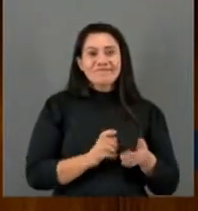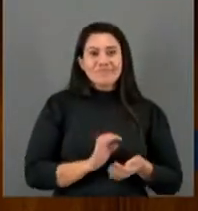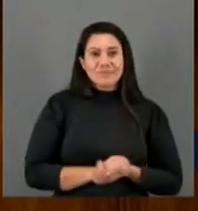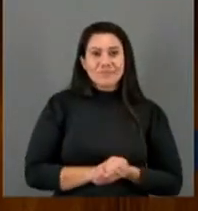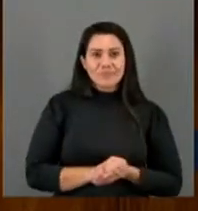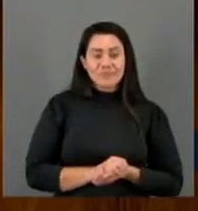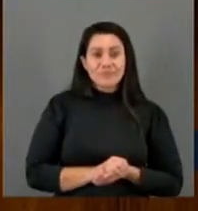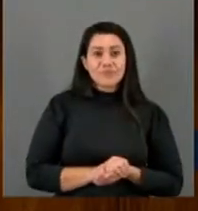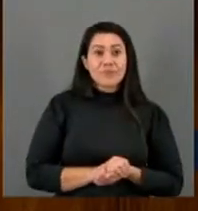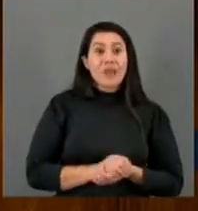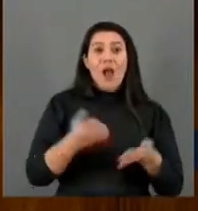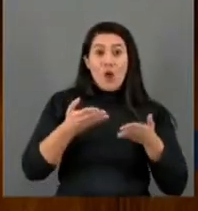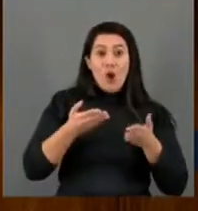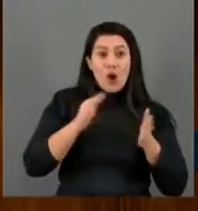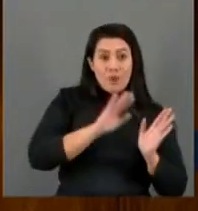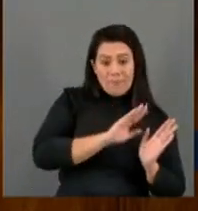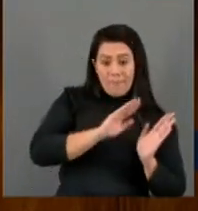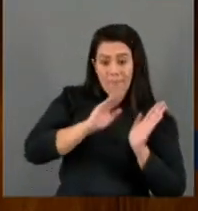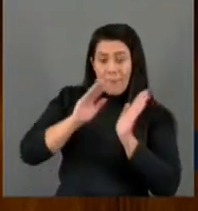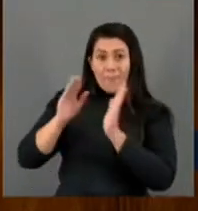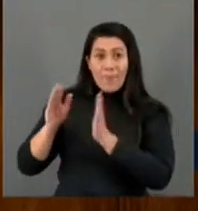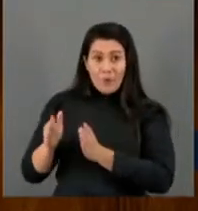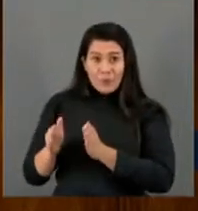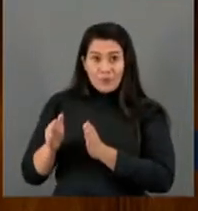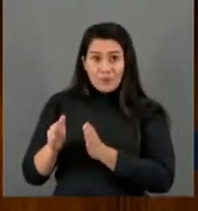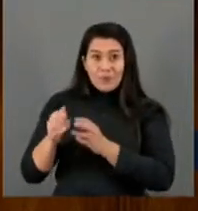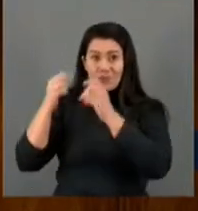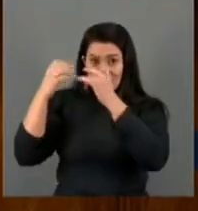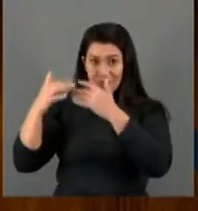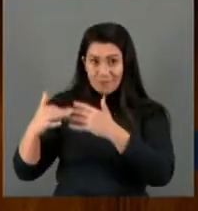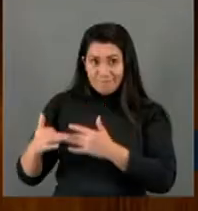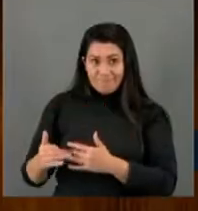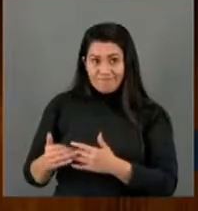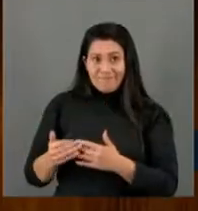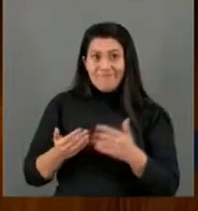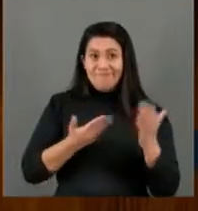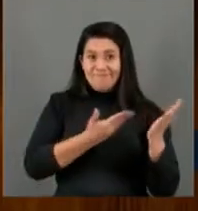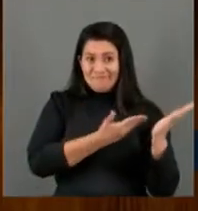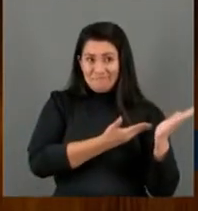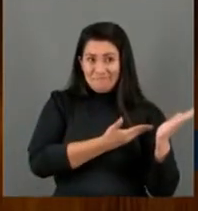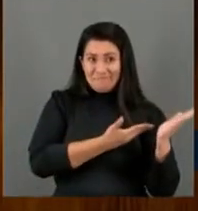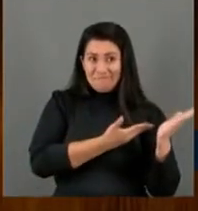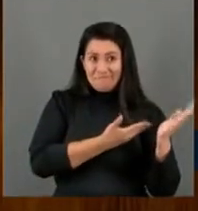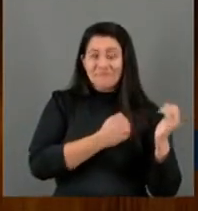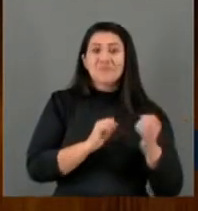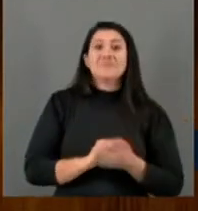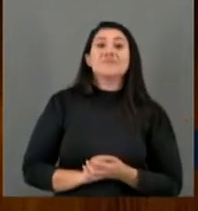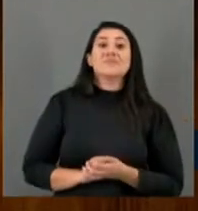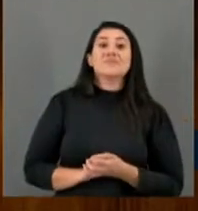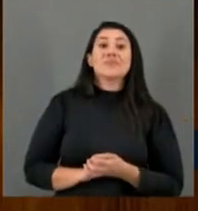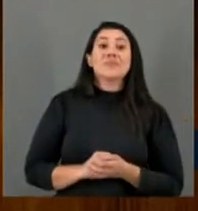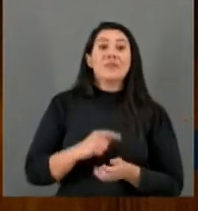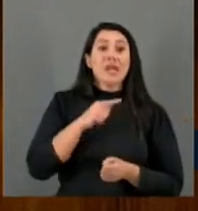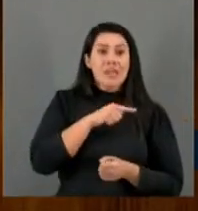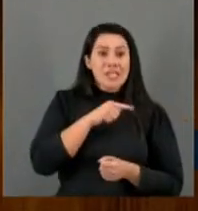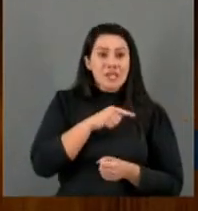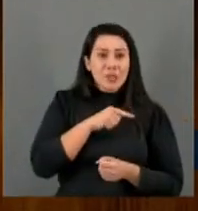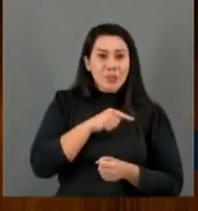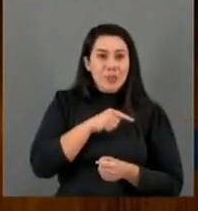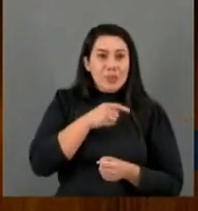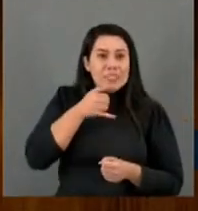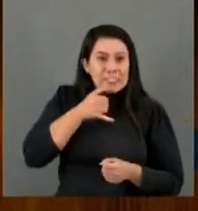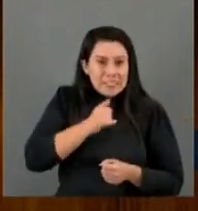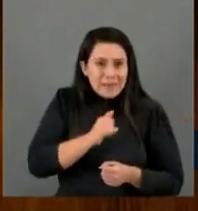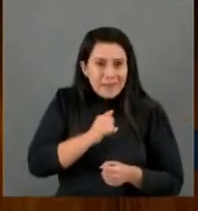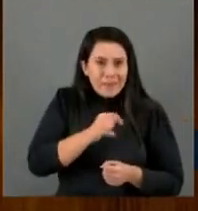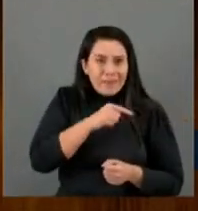outra metade do quadro negro, vê se o espaço cabe para tanto zero. Isso significa uma economia, se o